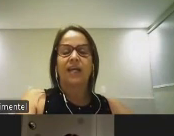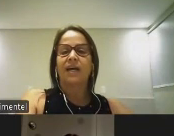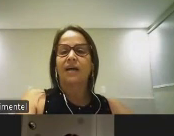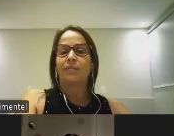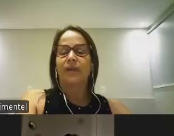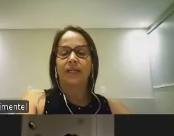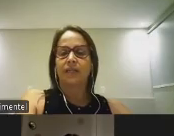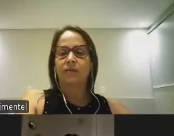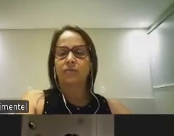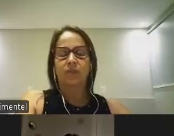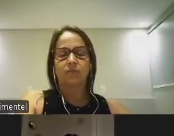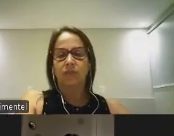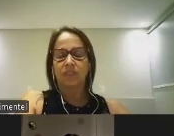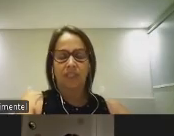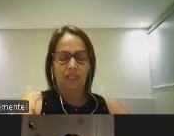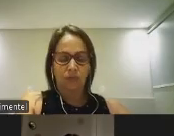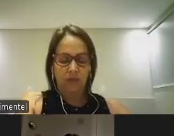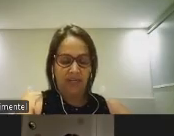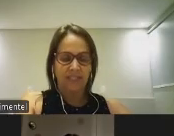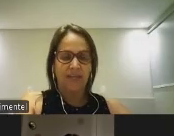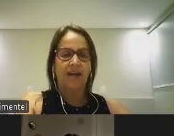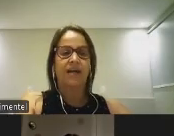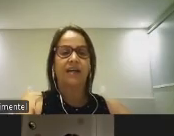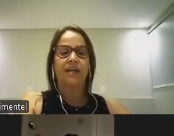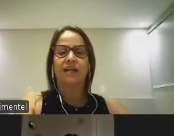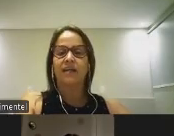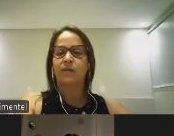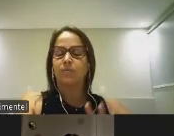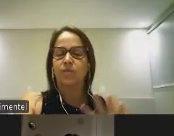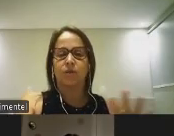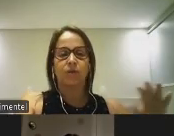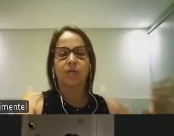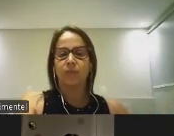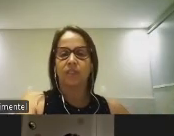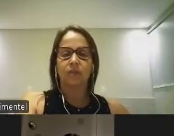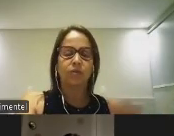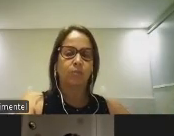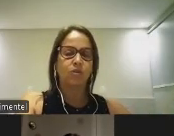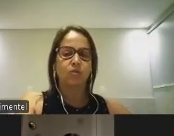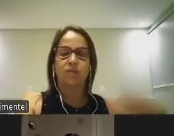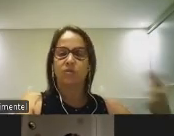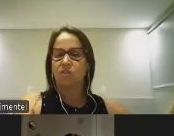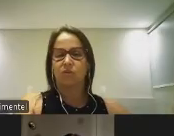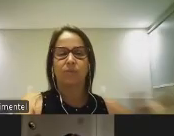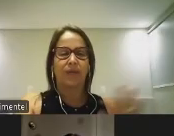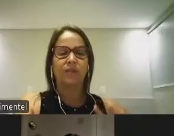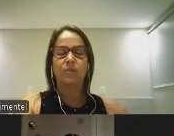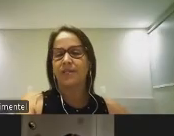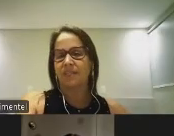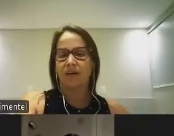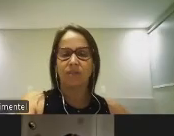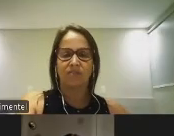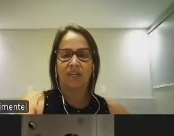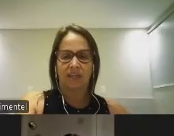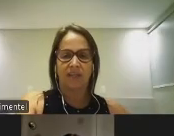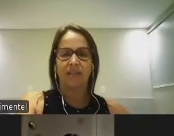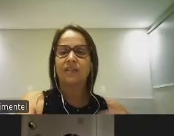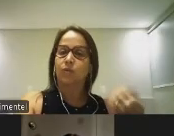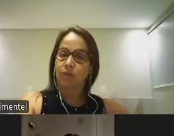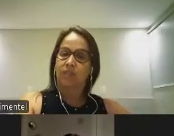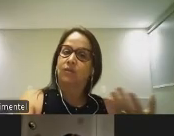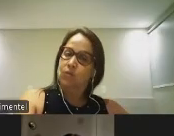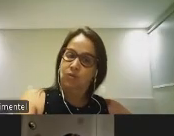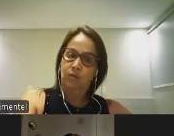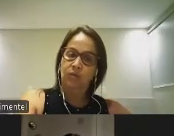sono, ela, para quem não conhece a área, ela é um episódio repetido de obstrução, seja completa ou parcial, da via